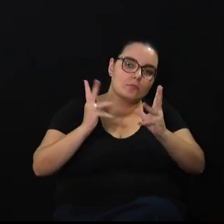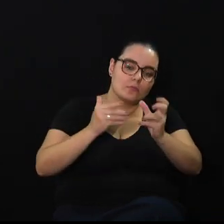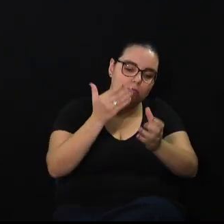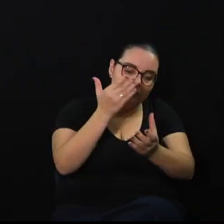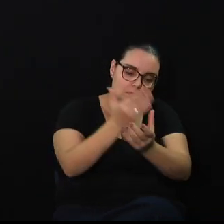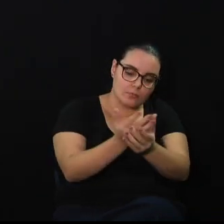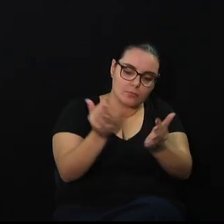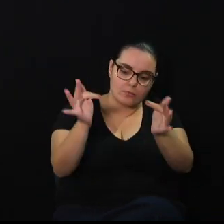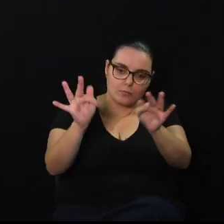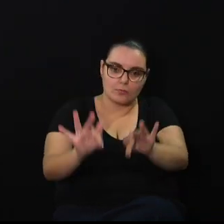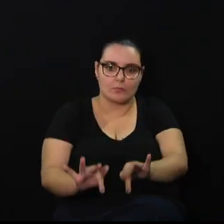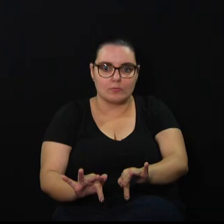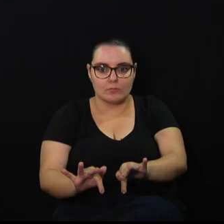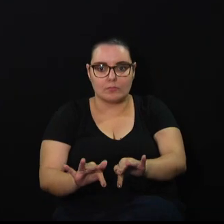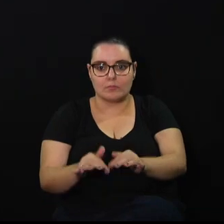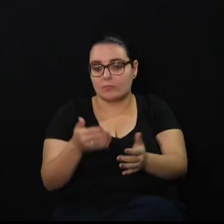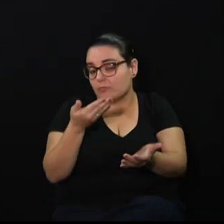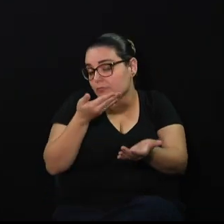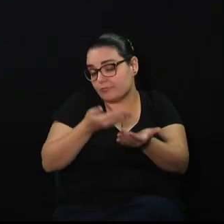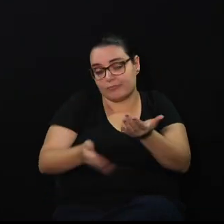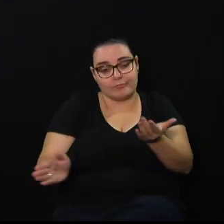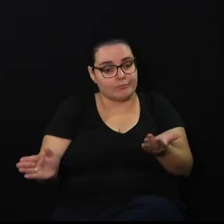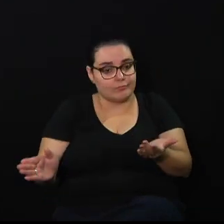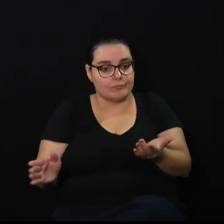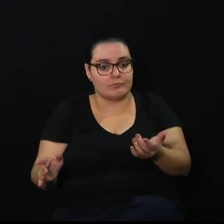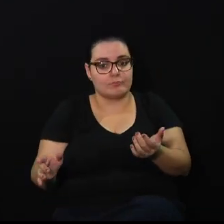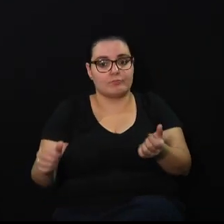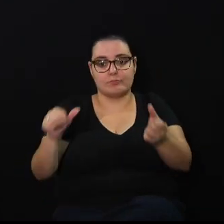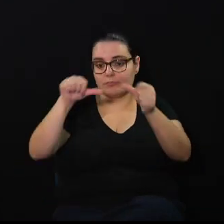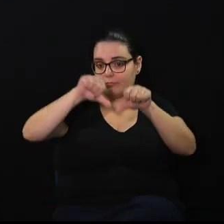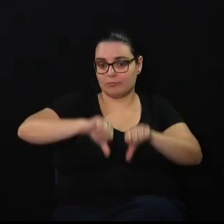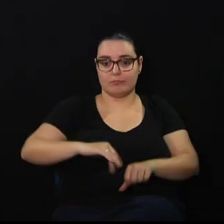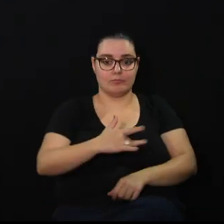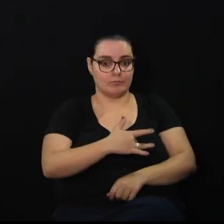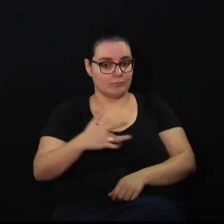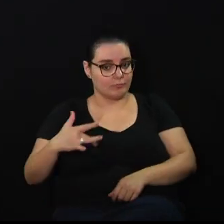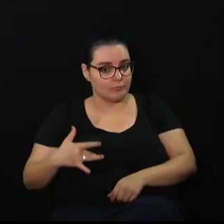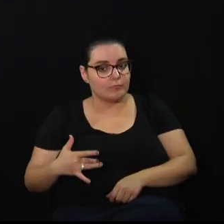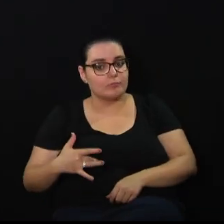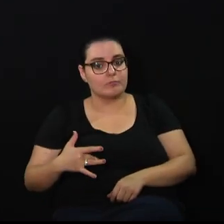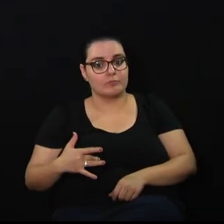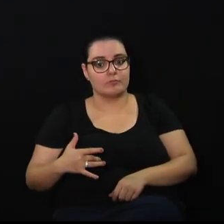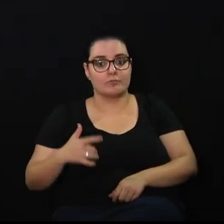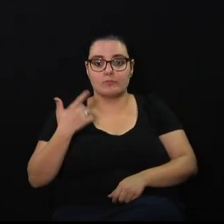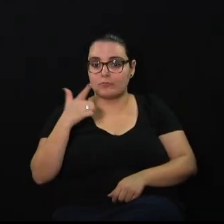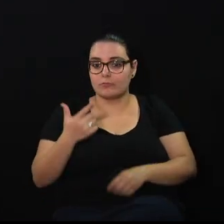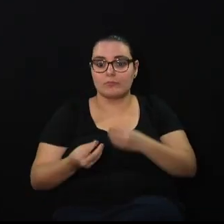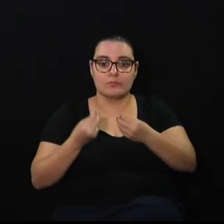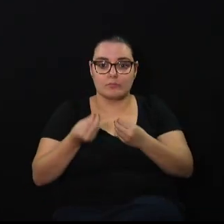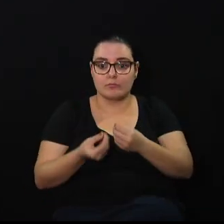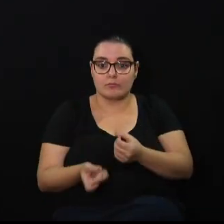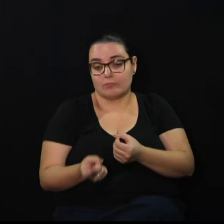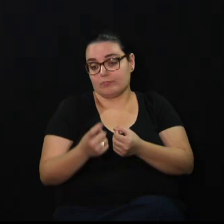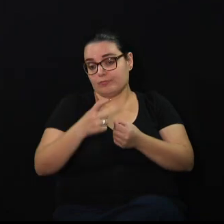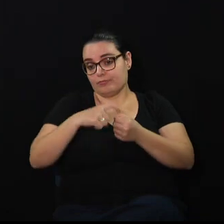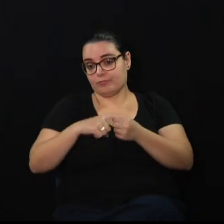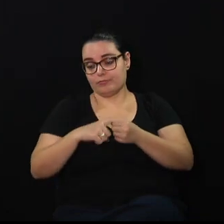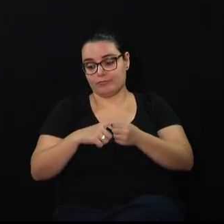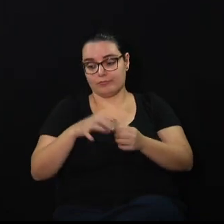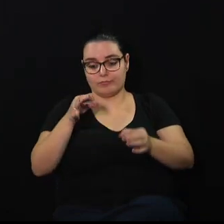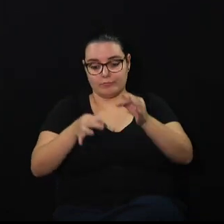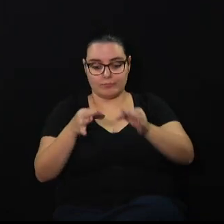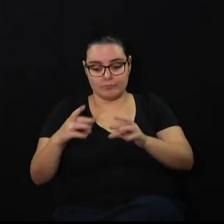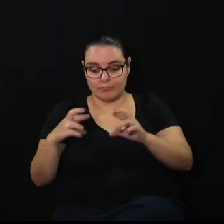ele vai se perder os danos que a criança vai sofrer com essa espera vão ser irreversíveis então o juiz aprecie